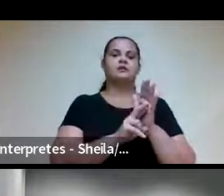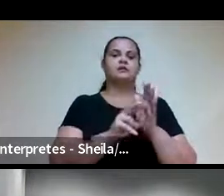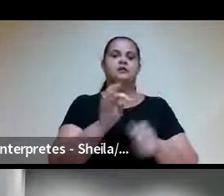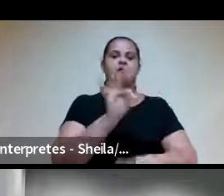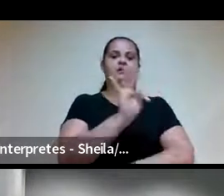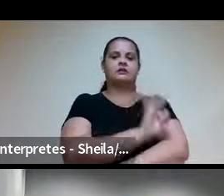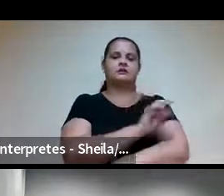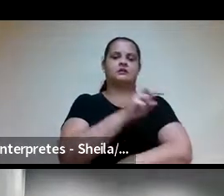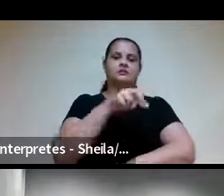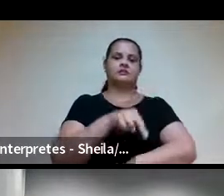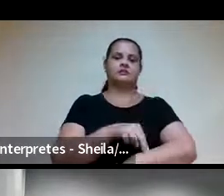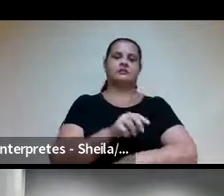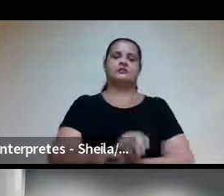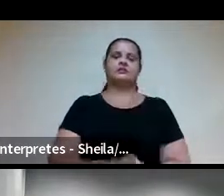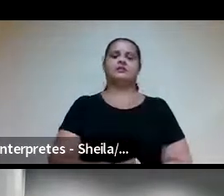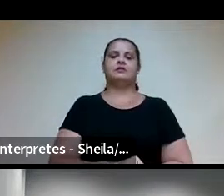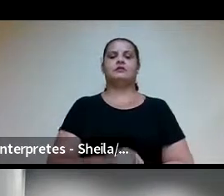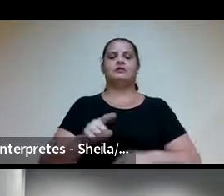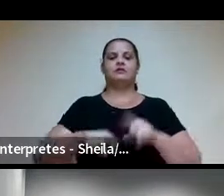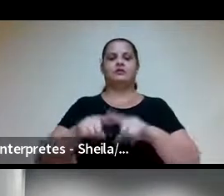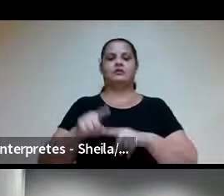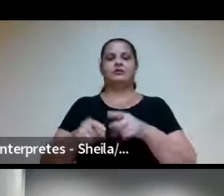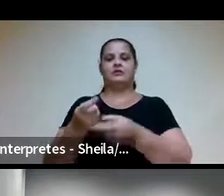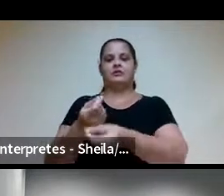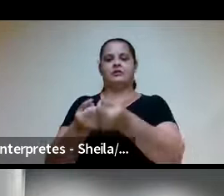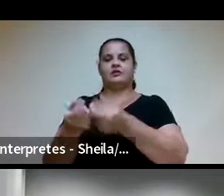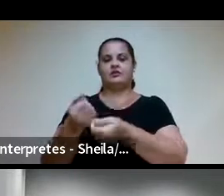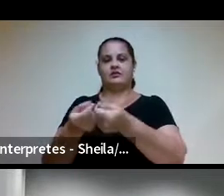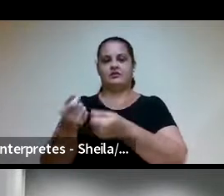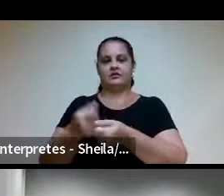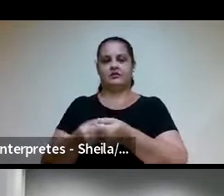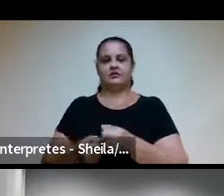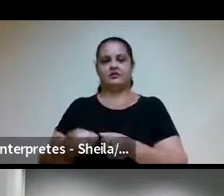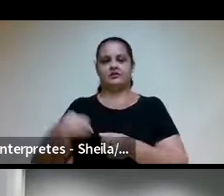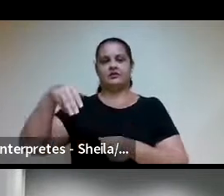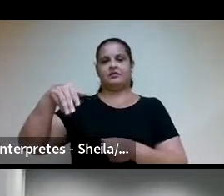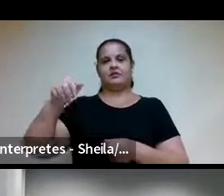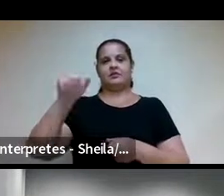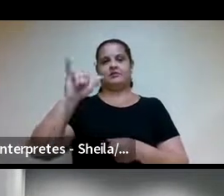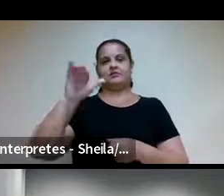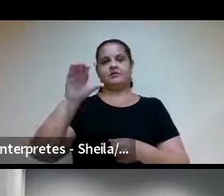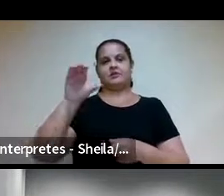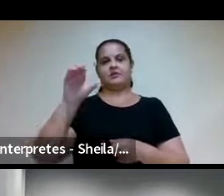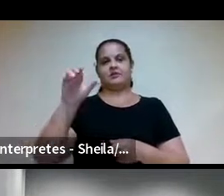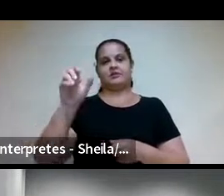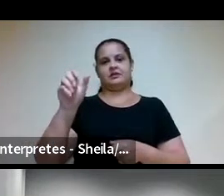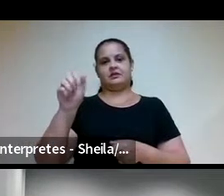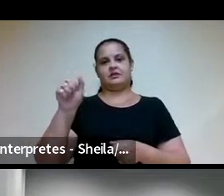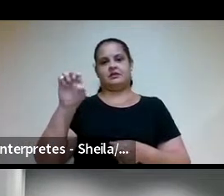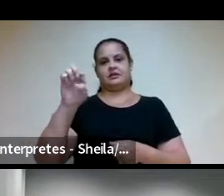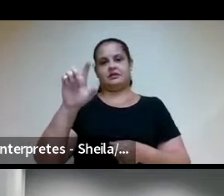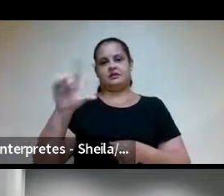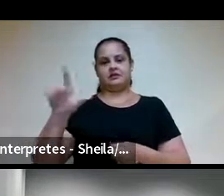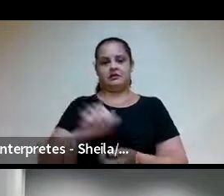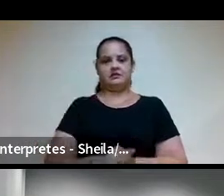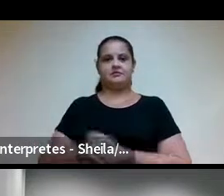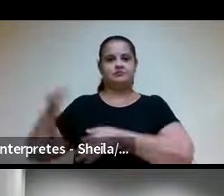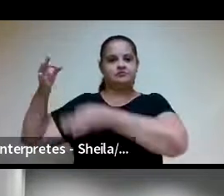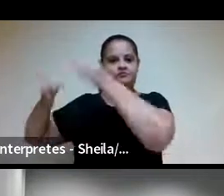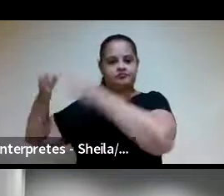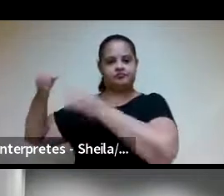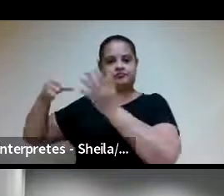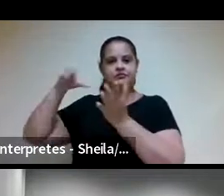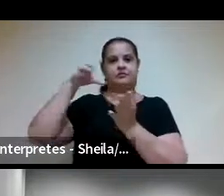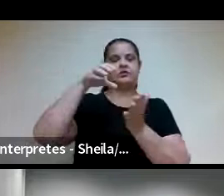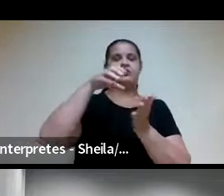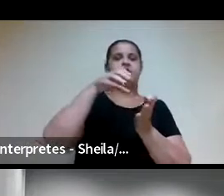vídeo. Trata-se de recurso interposto por Itaeste Vieira de Melo em face de sentença proferida pelo juízo da 30ª Zona Eleitoral